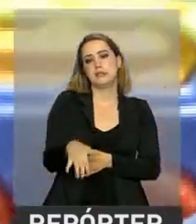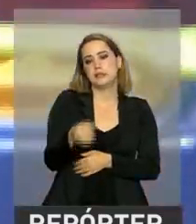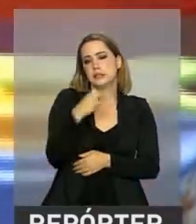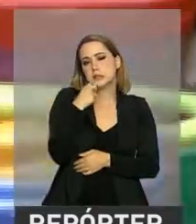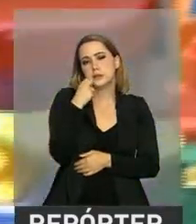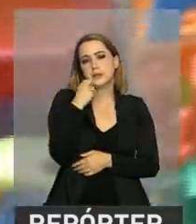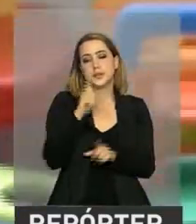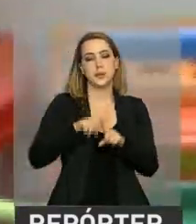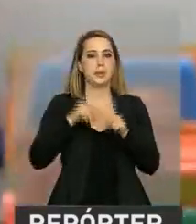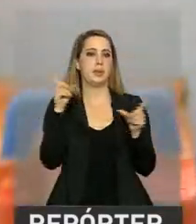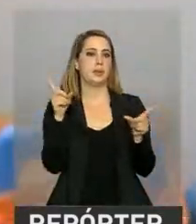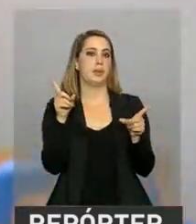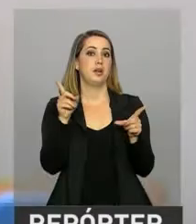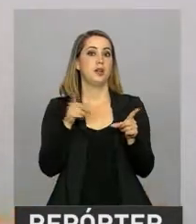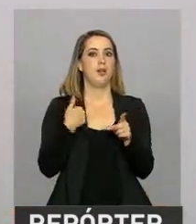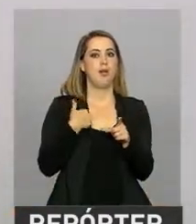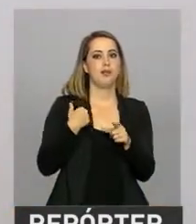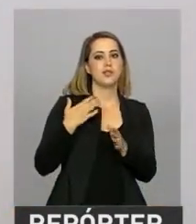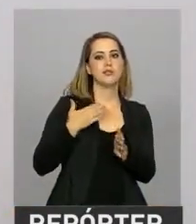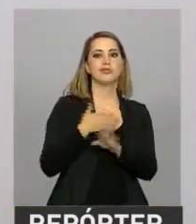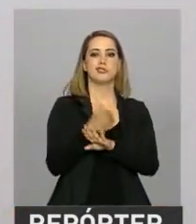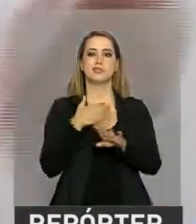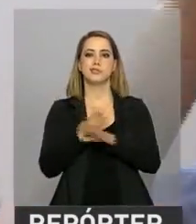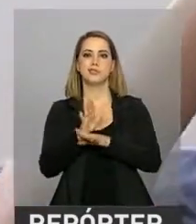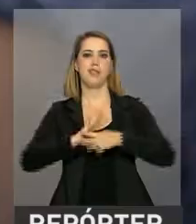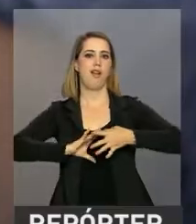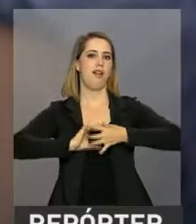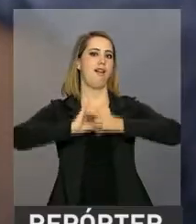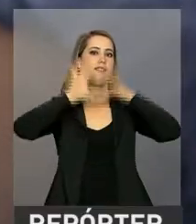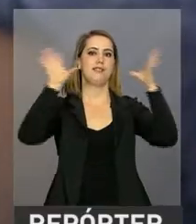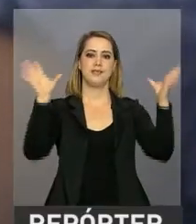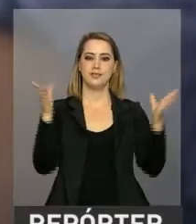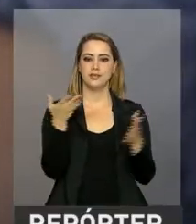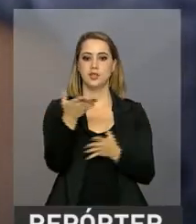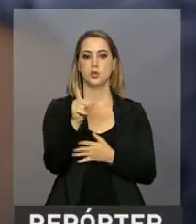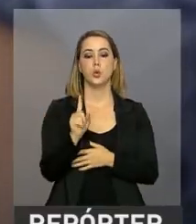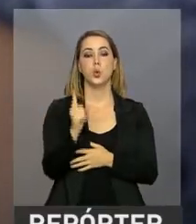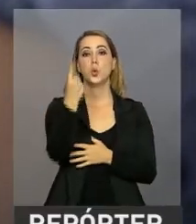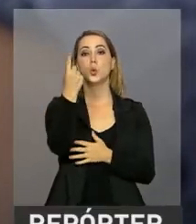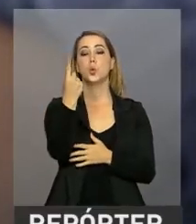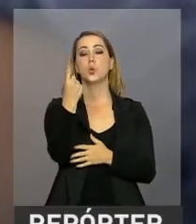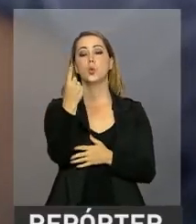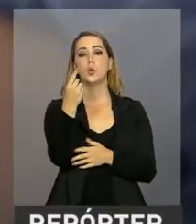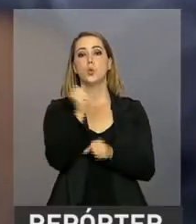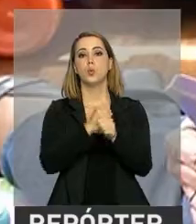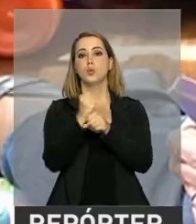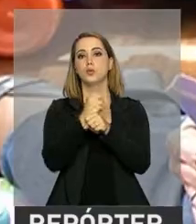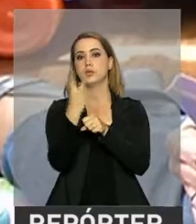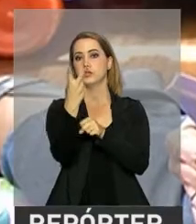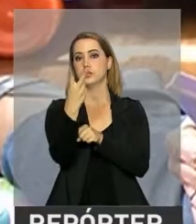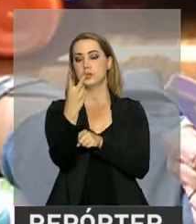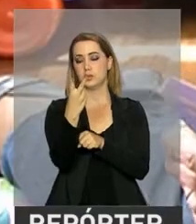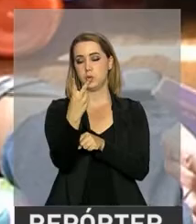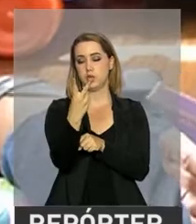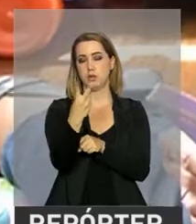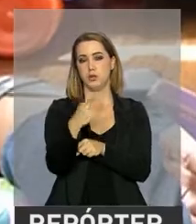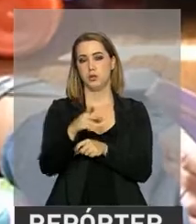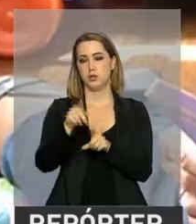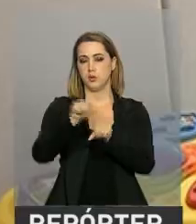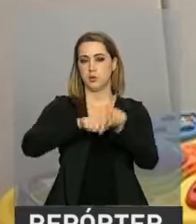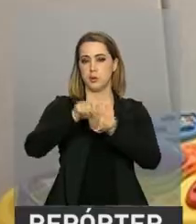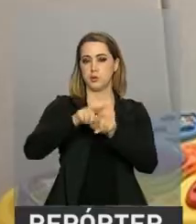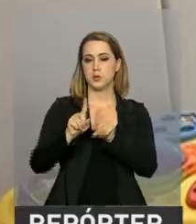só ganhar um pouquinho de confiança para logo se soltar. O pequeno tem 1 ano e 2 meses e é o primeiro filho